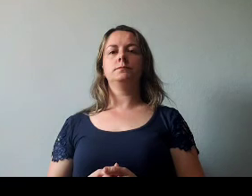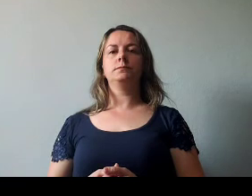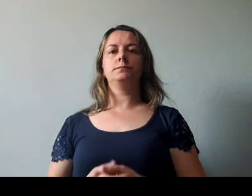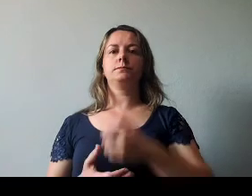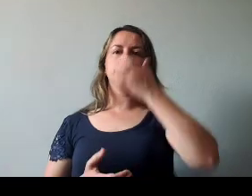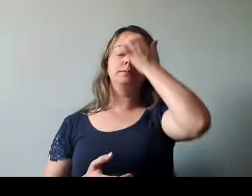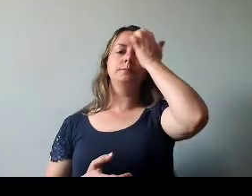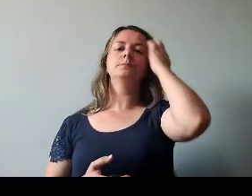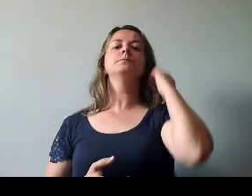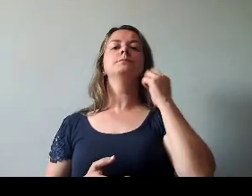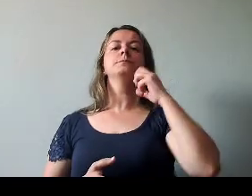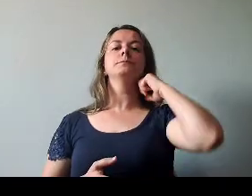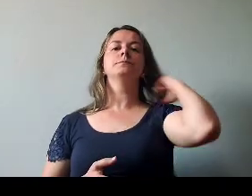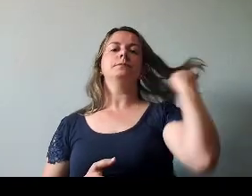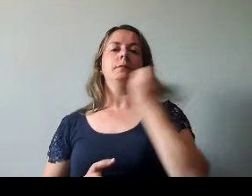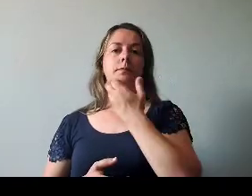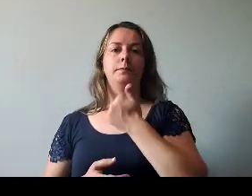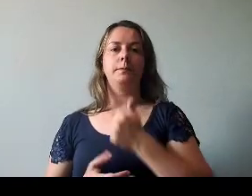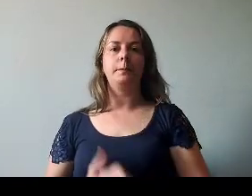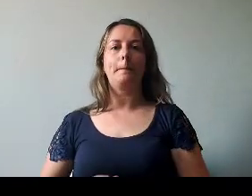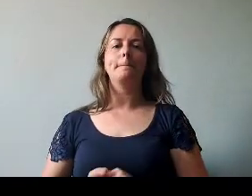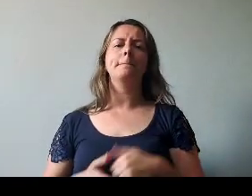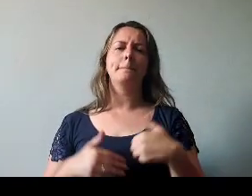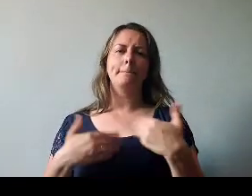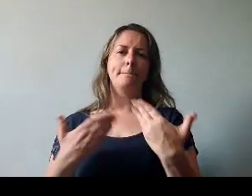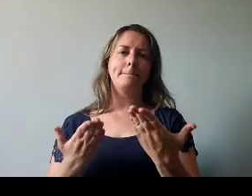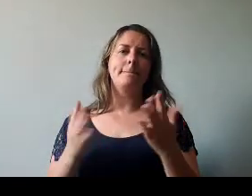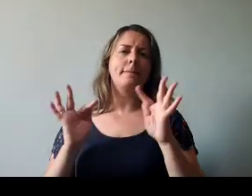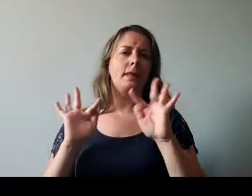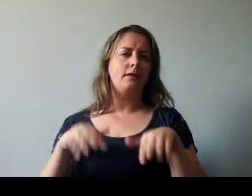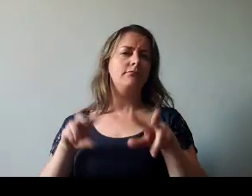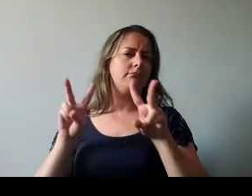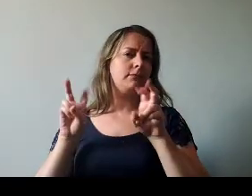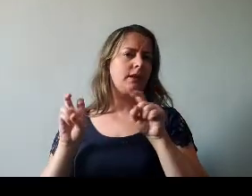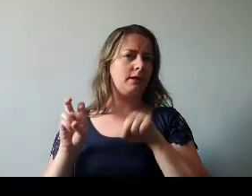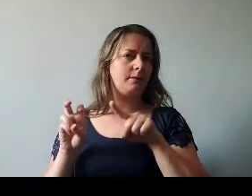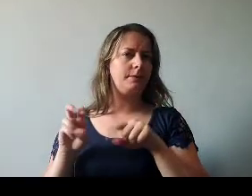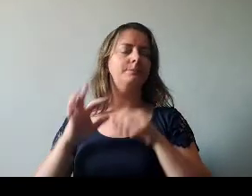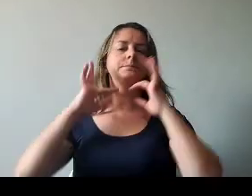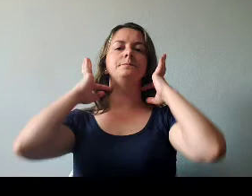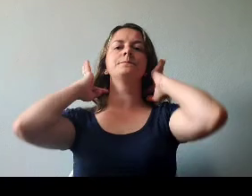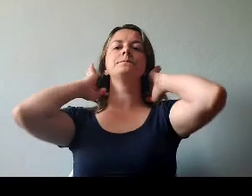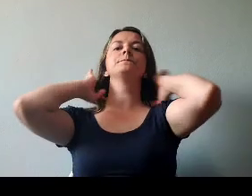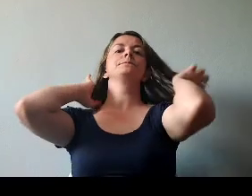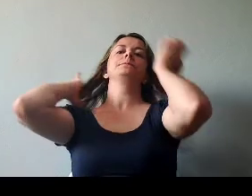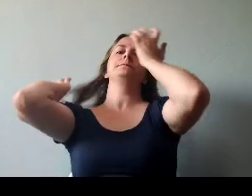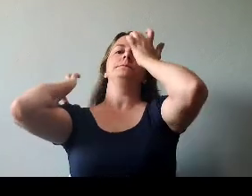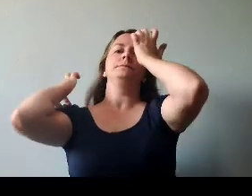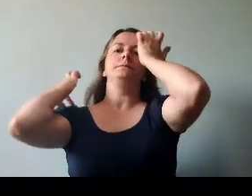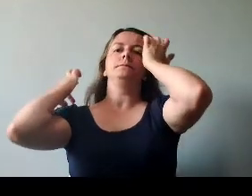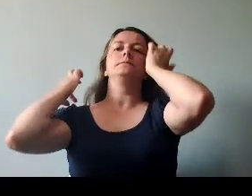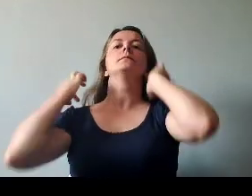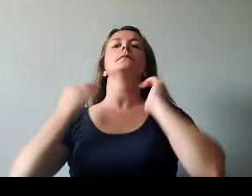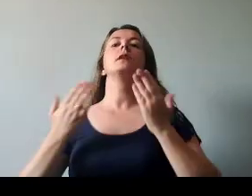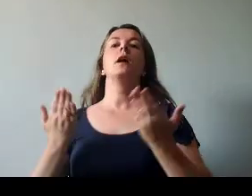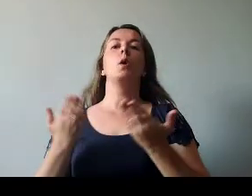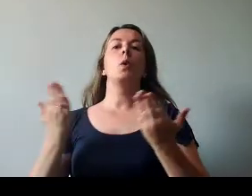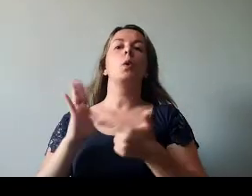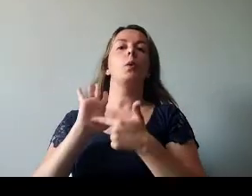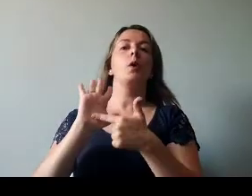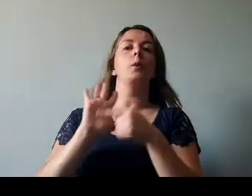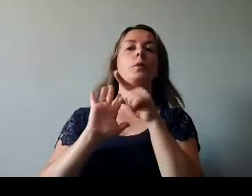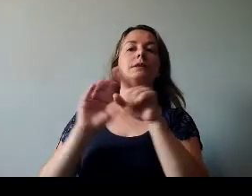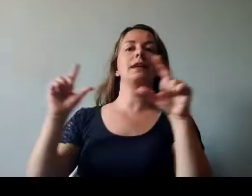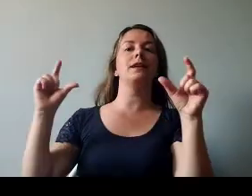Muito bem, e para finalizar essa parte de equações que a gente tem aí, eu vou falar para vocês a equação de Torricelli. Torricelli